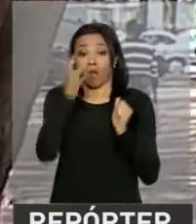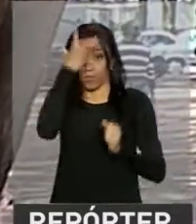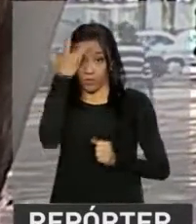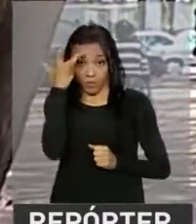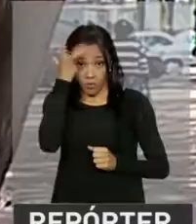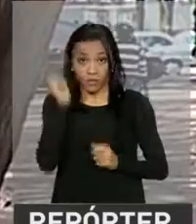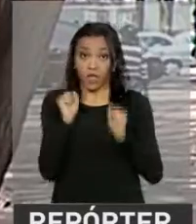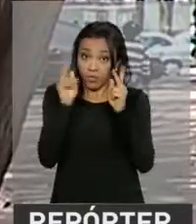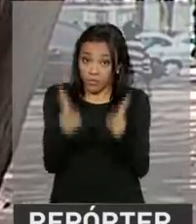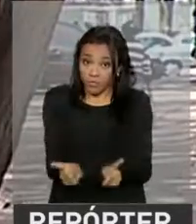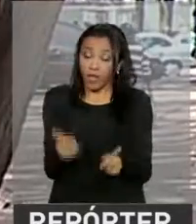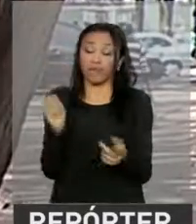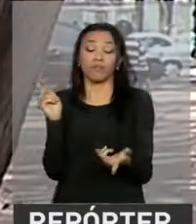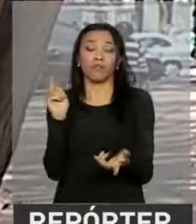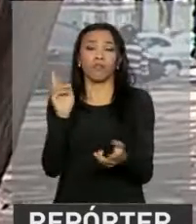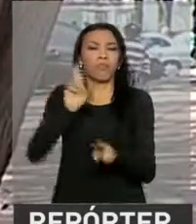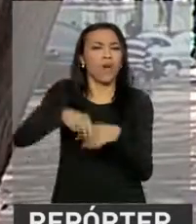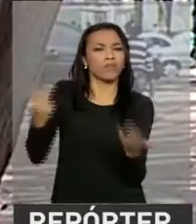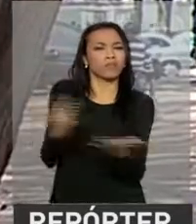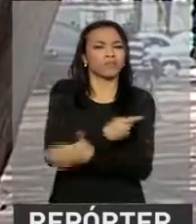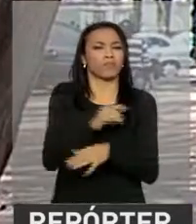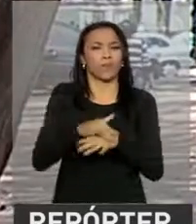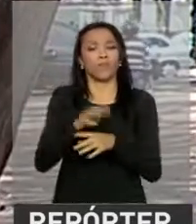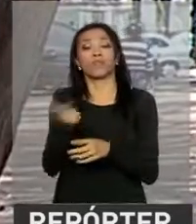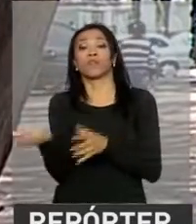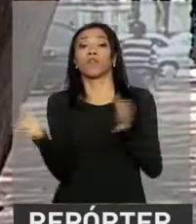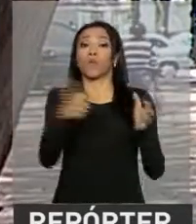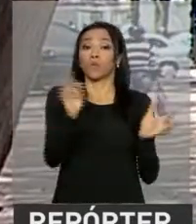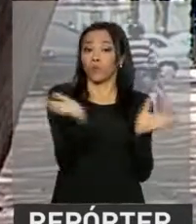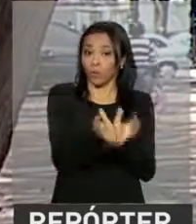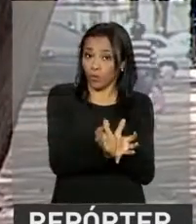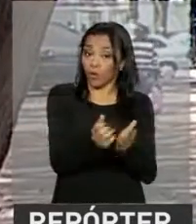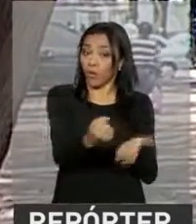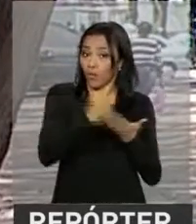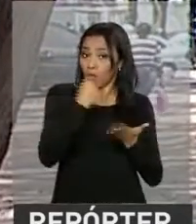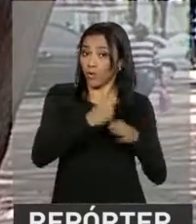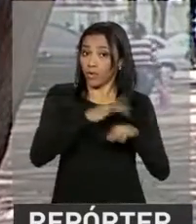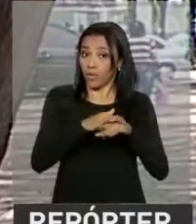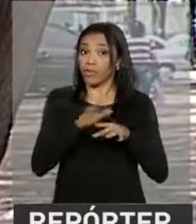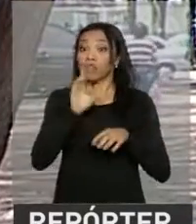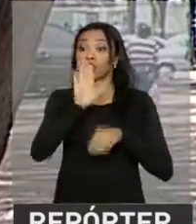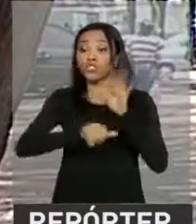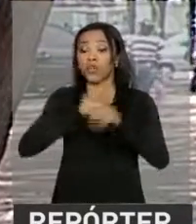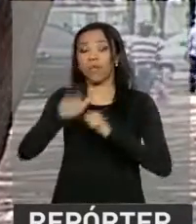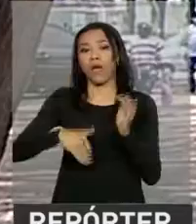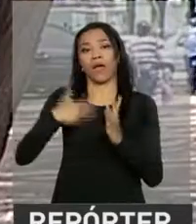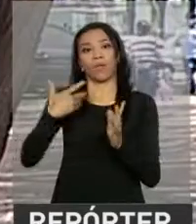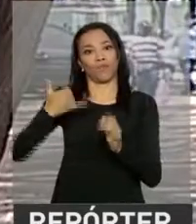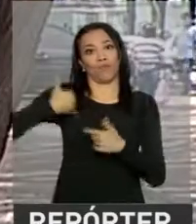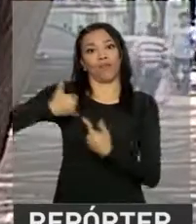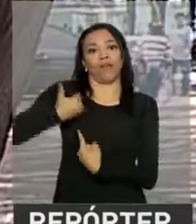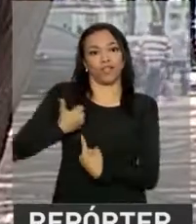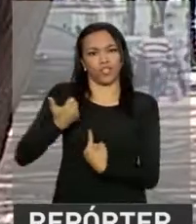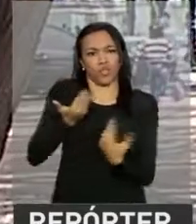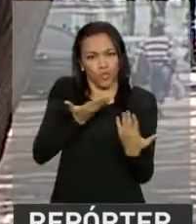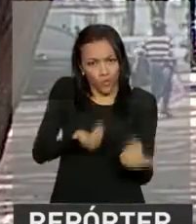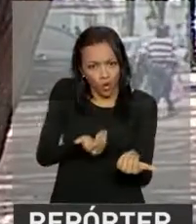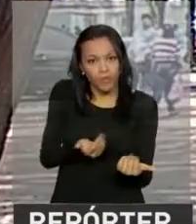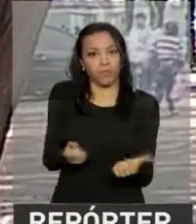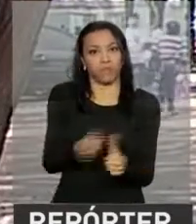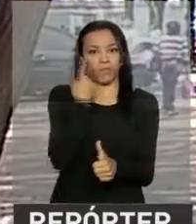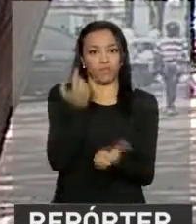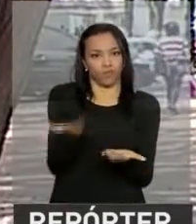por invalidez quanto os que recebem auxílio-doença serão convocados por ordem da entidade os mais novos primeiro e